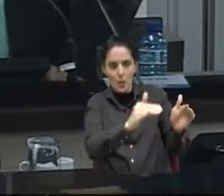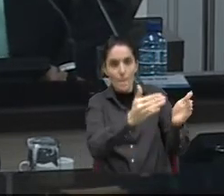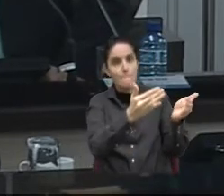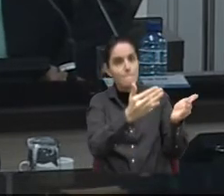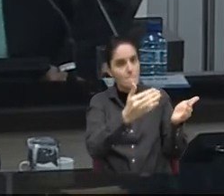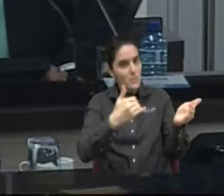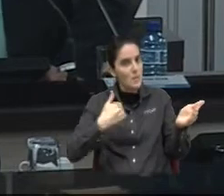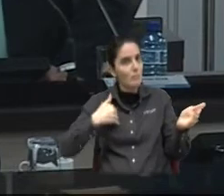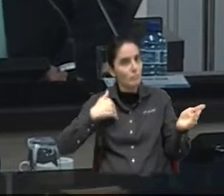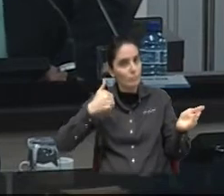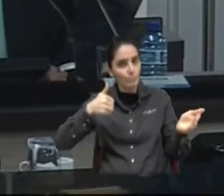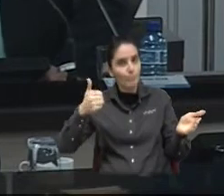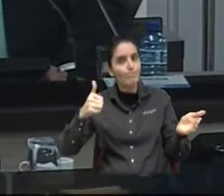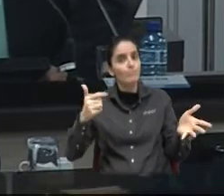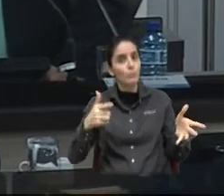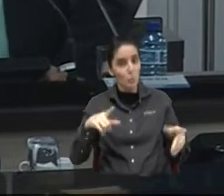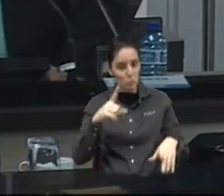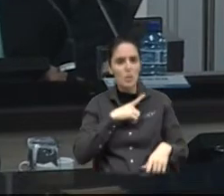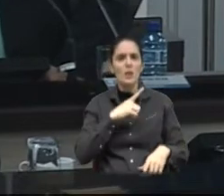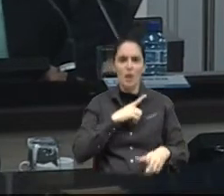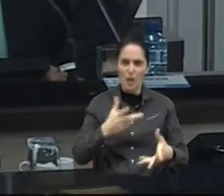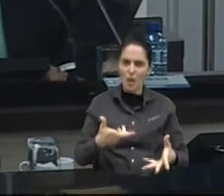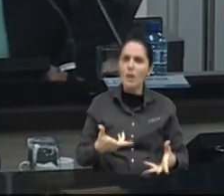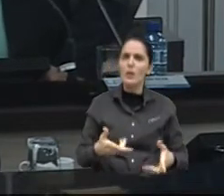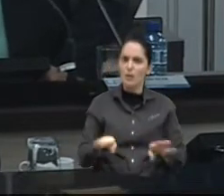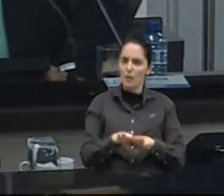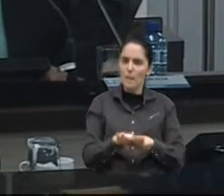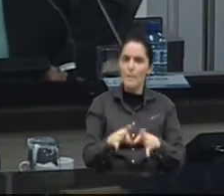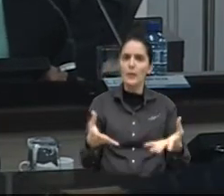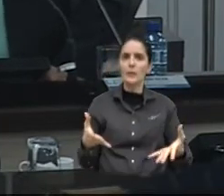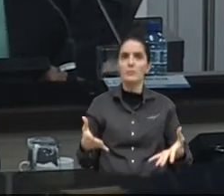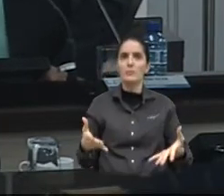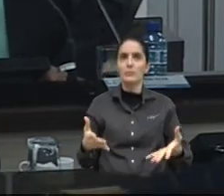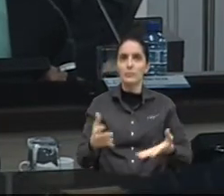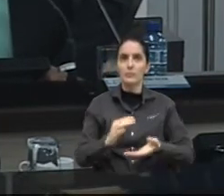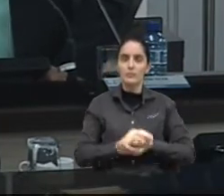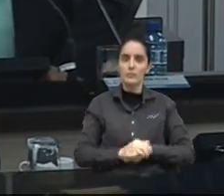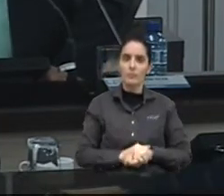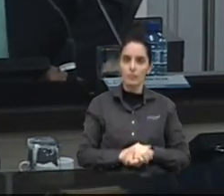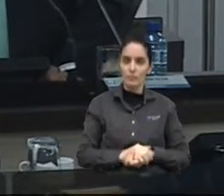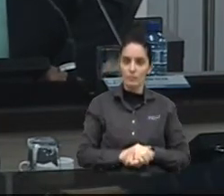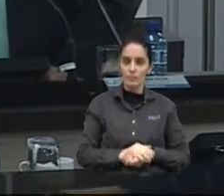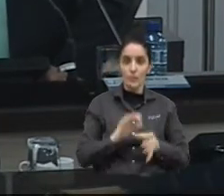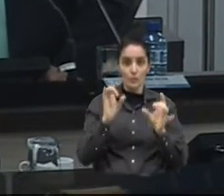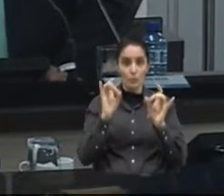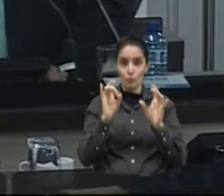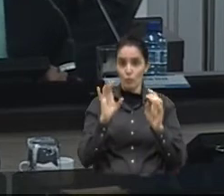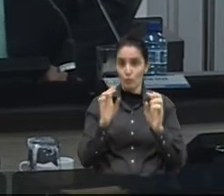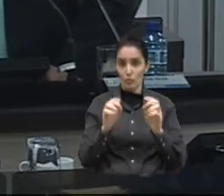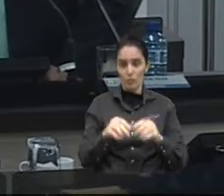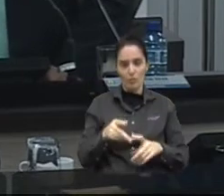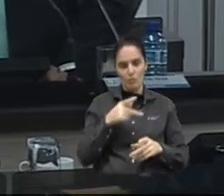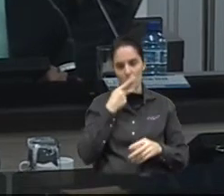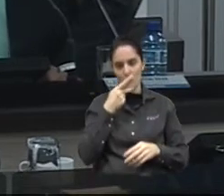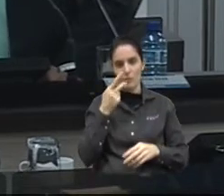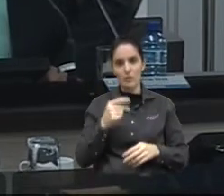pedófilo também existe nacional de convir comigo que também existe quando existe então é sobre isso que eu quero falar a gente tem que fazer algo